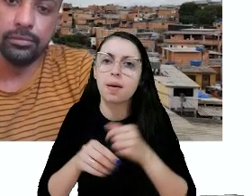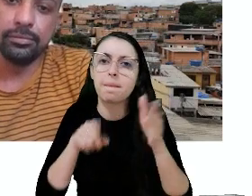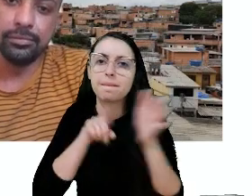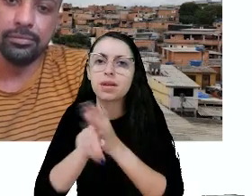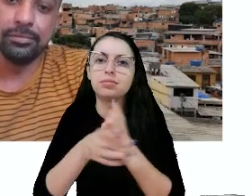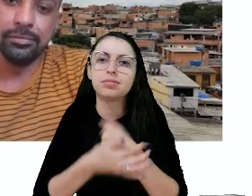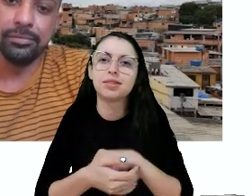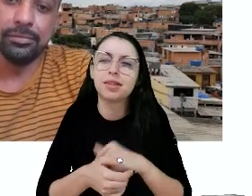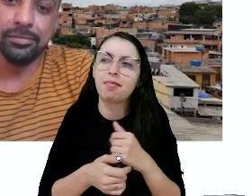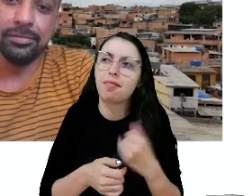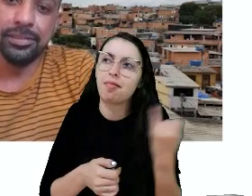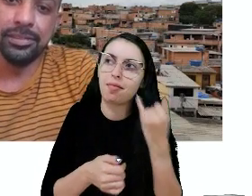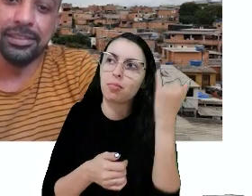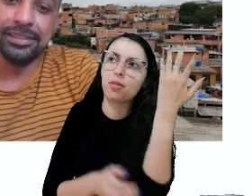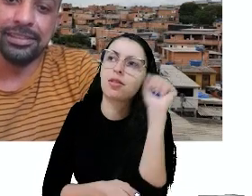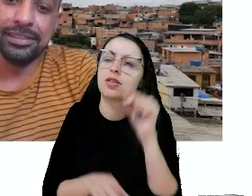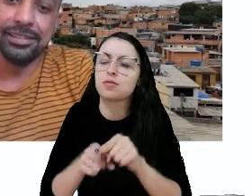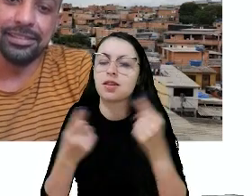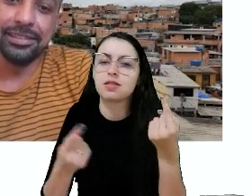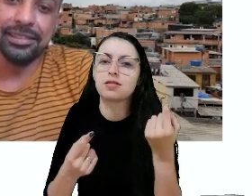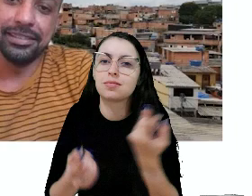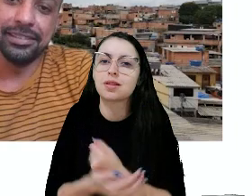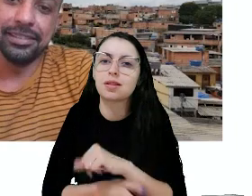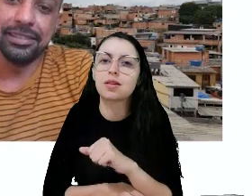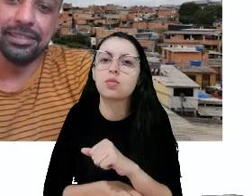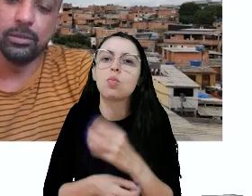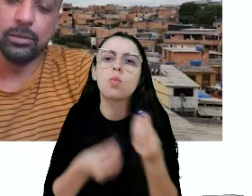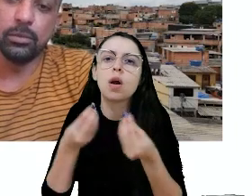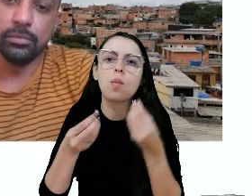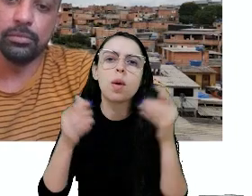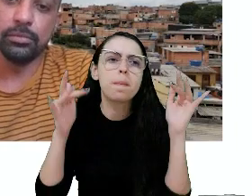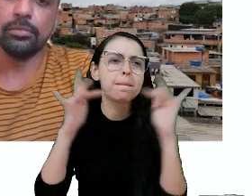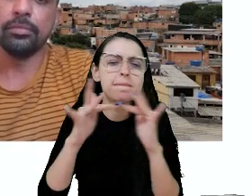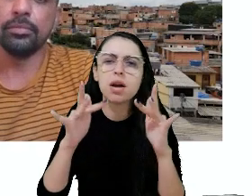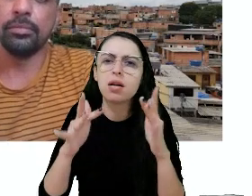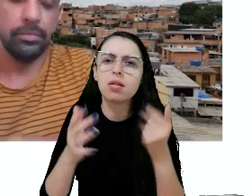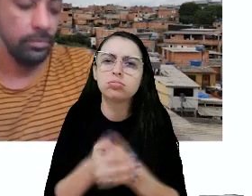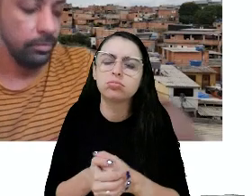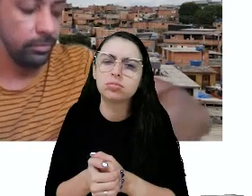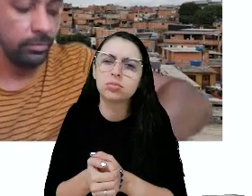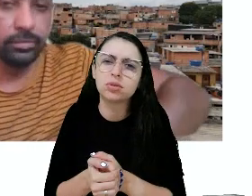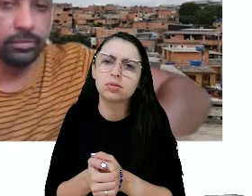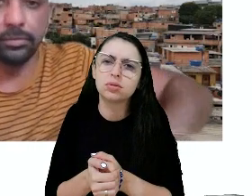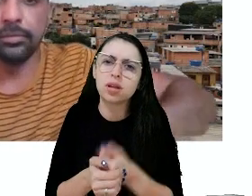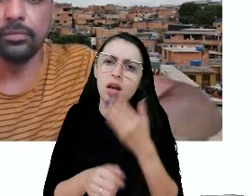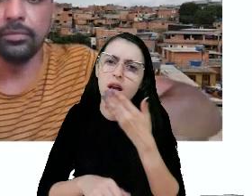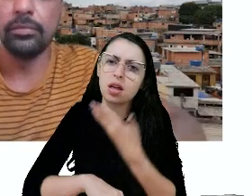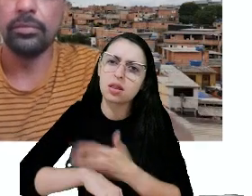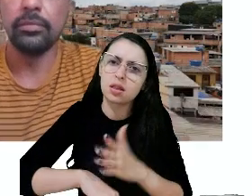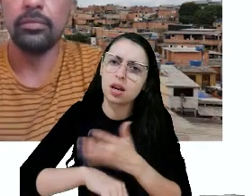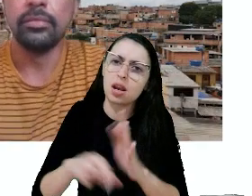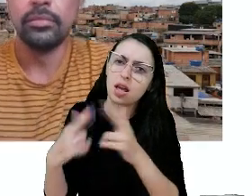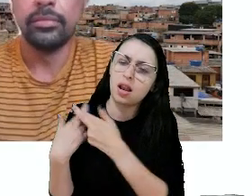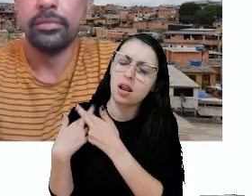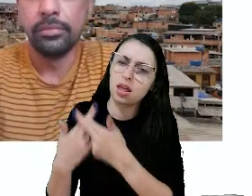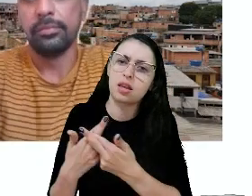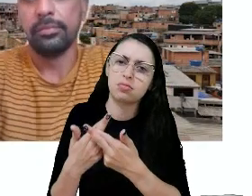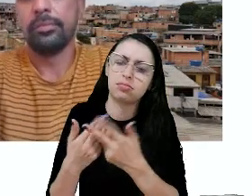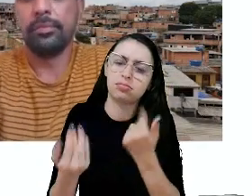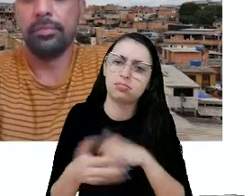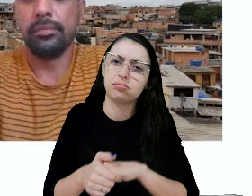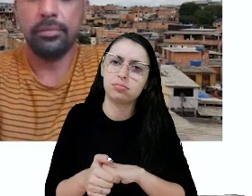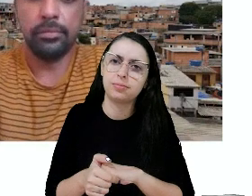foi super rica, mas qual é o impacto de você capacitar líderes